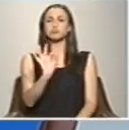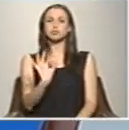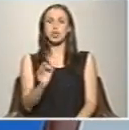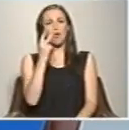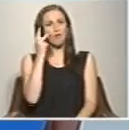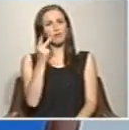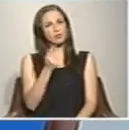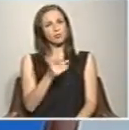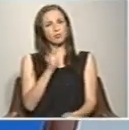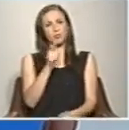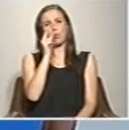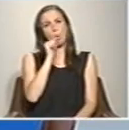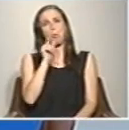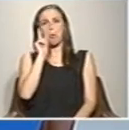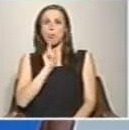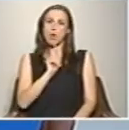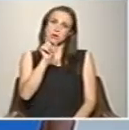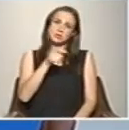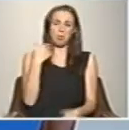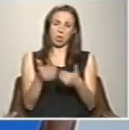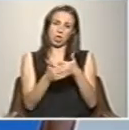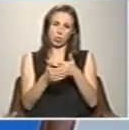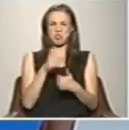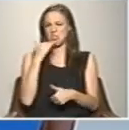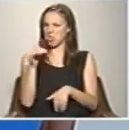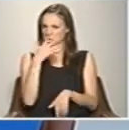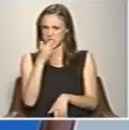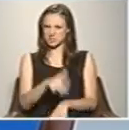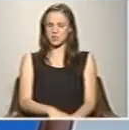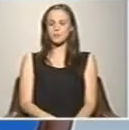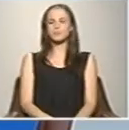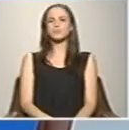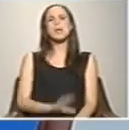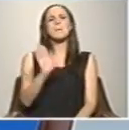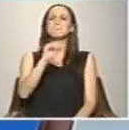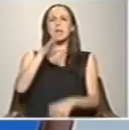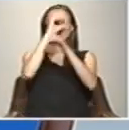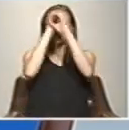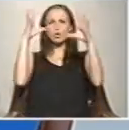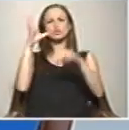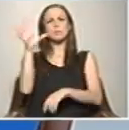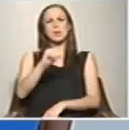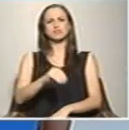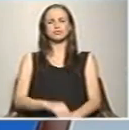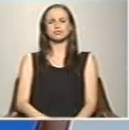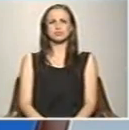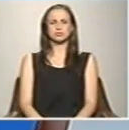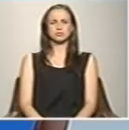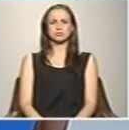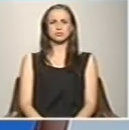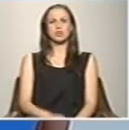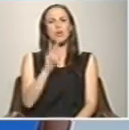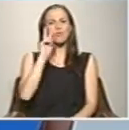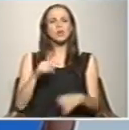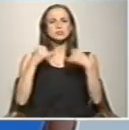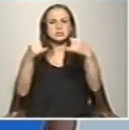com um cônjuge também idoso. Pronto, da mesma idade ou perto da mesma idade, não é? Outras conclusões a que chegaram neste vosso trabalho. Podemos ver o próximo